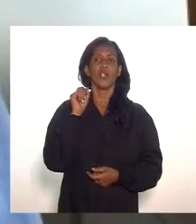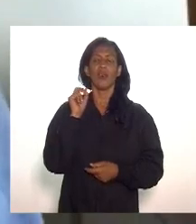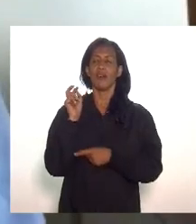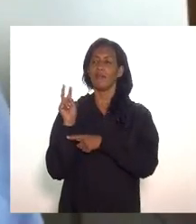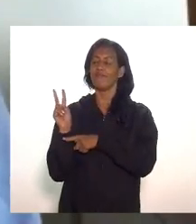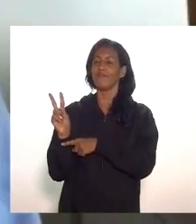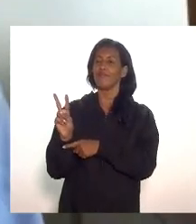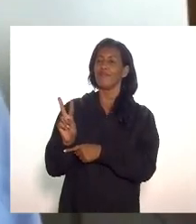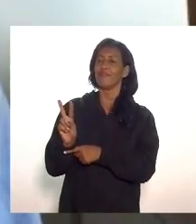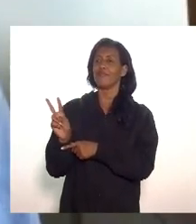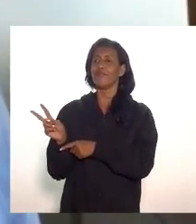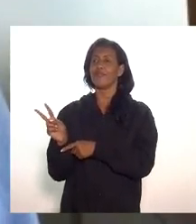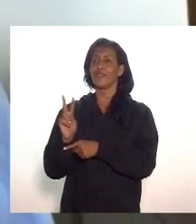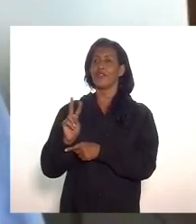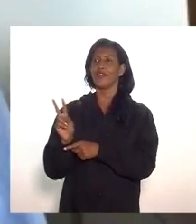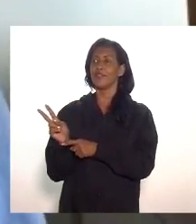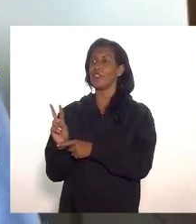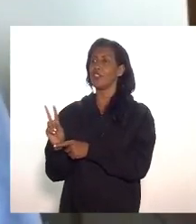fiscalização